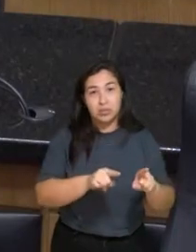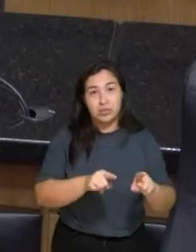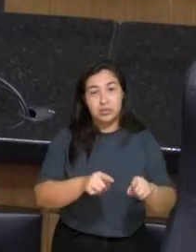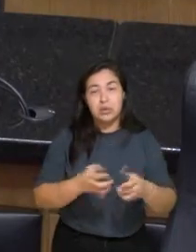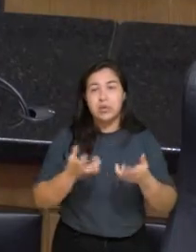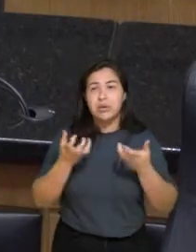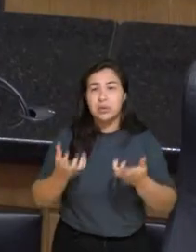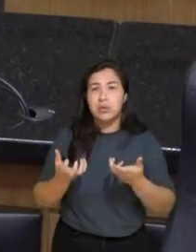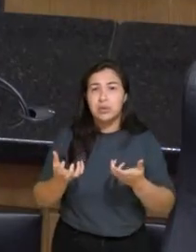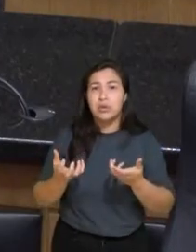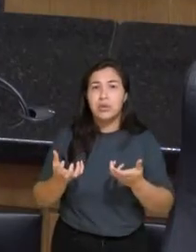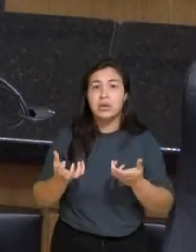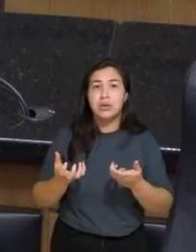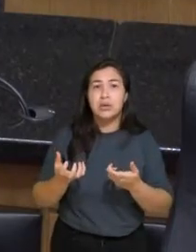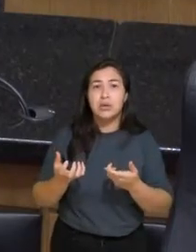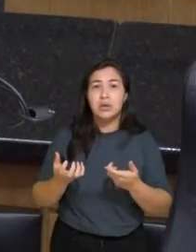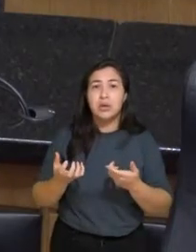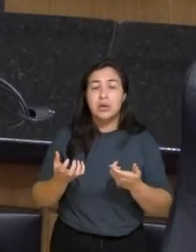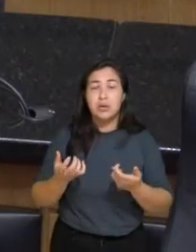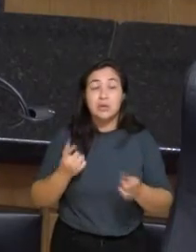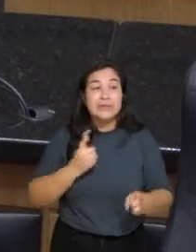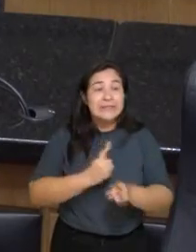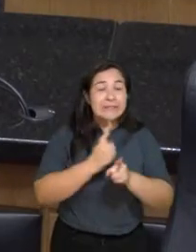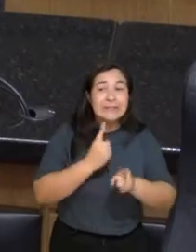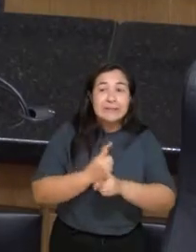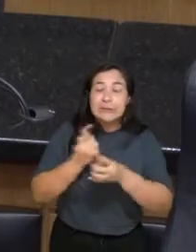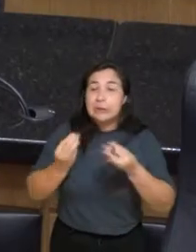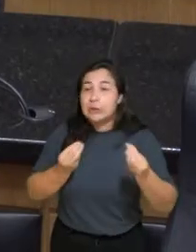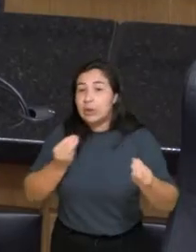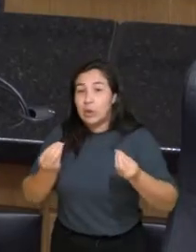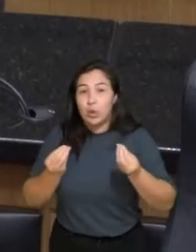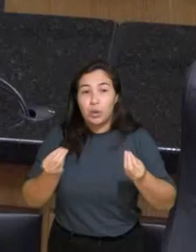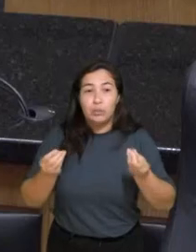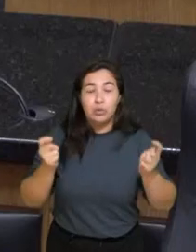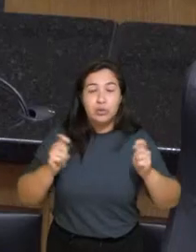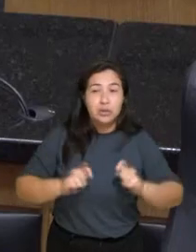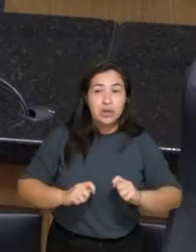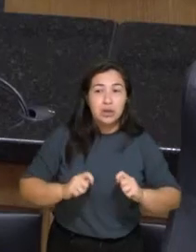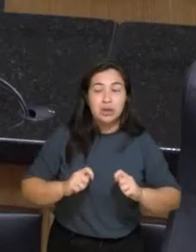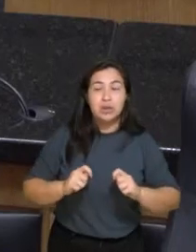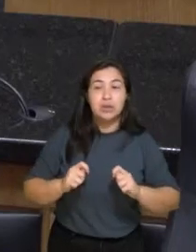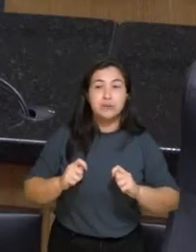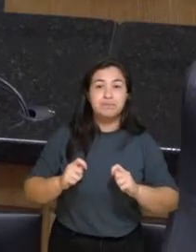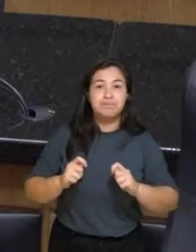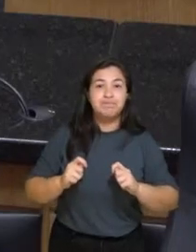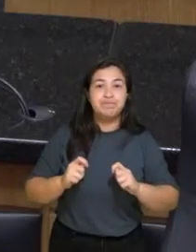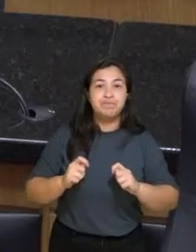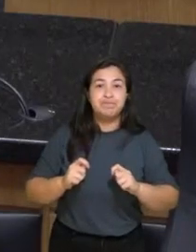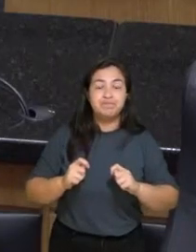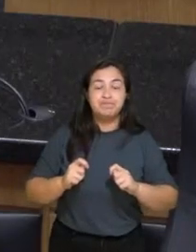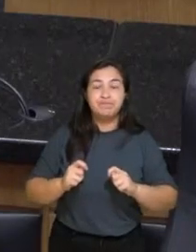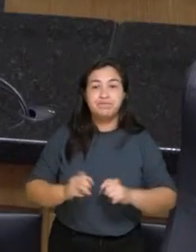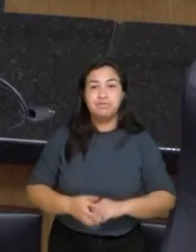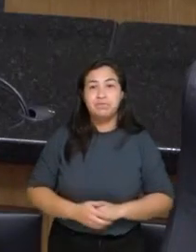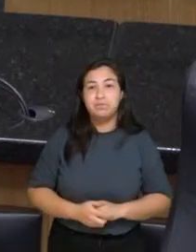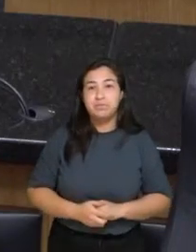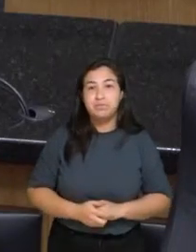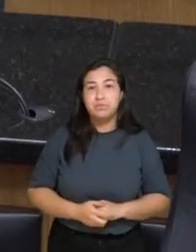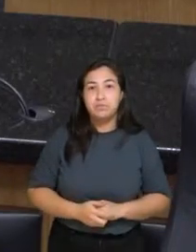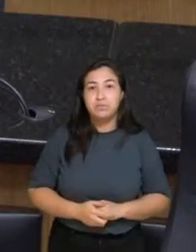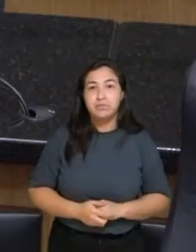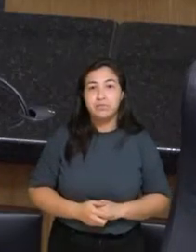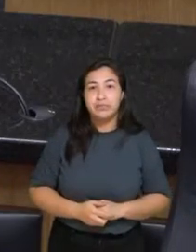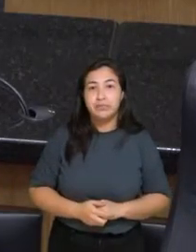buscando alguma alternativa para poder, se não levar em consideração as manifestações